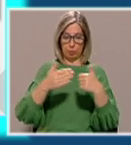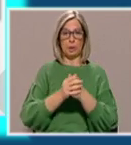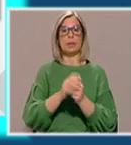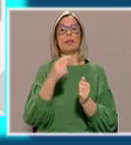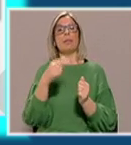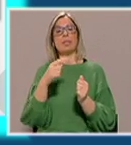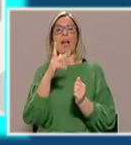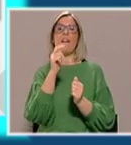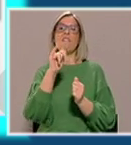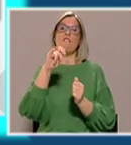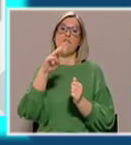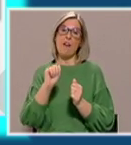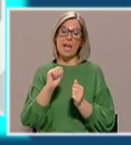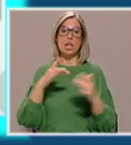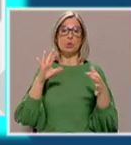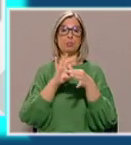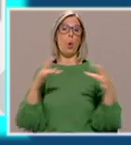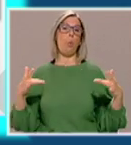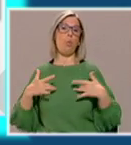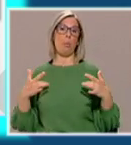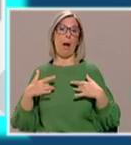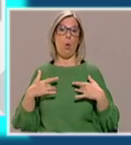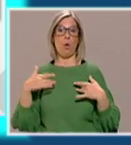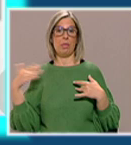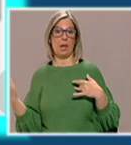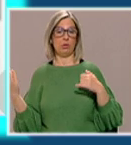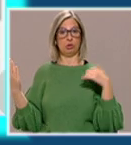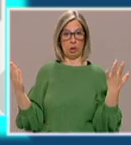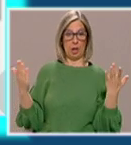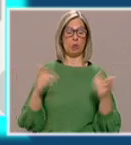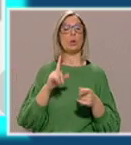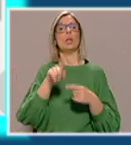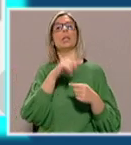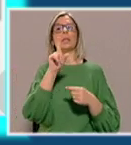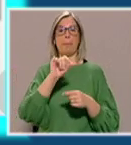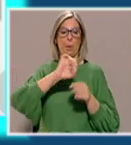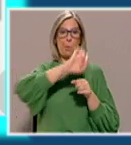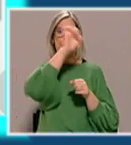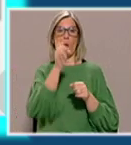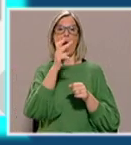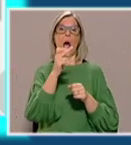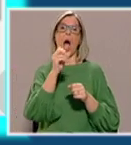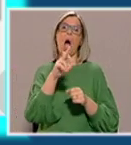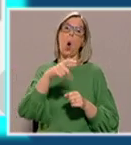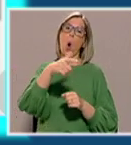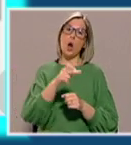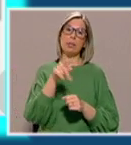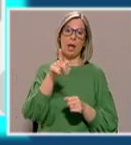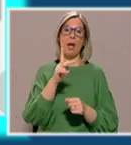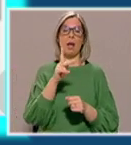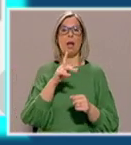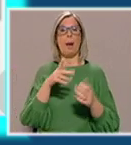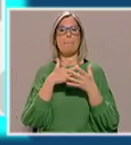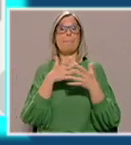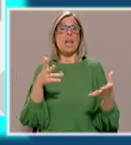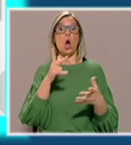pulmão esquerdo, duas que vêm do pulmão direito. A artéria aorta, a maior artéria do nosso corpo. Temos a artéria pulmonar, que vai levar o